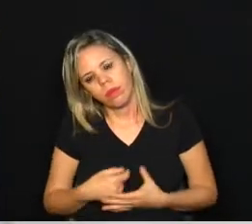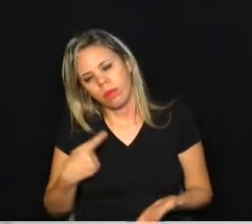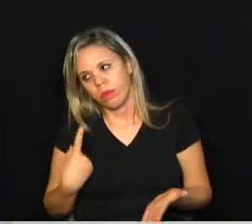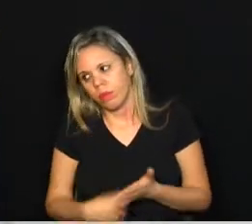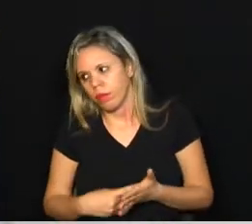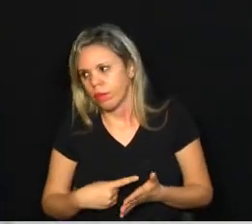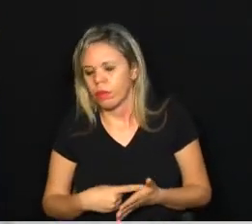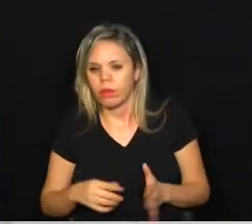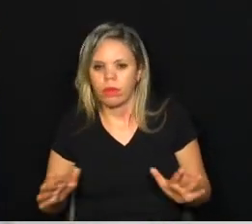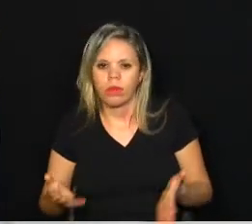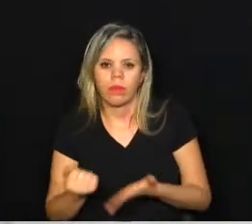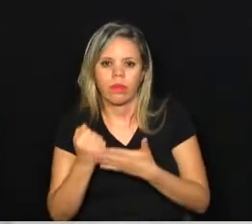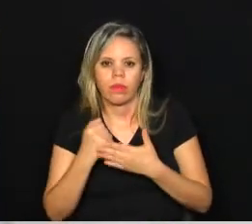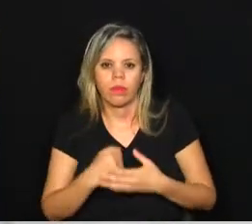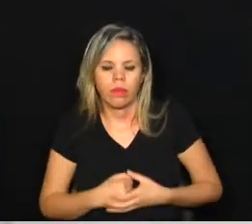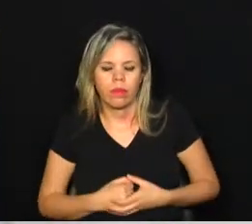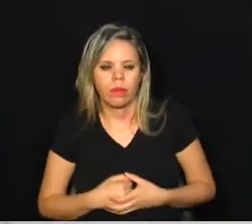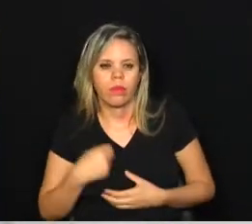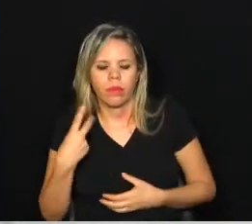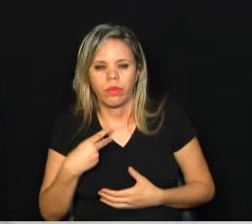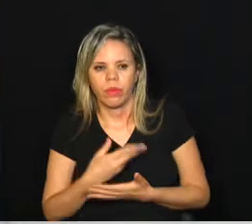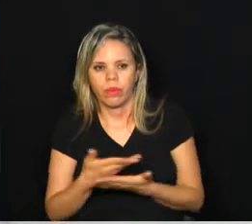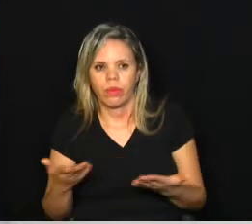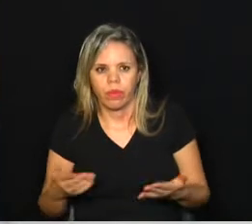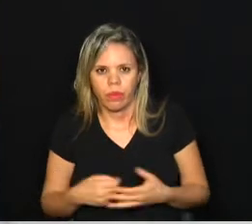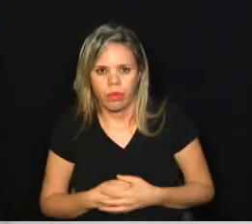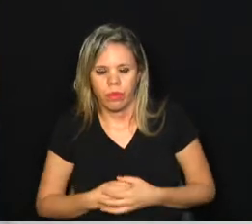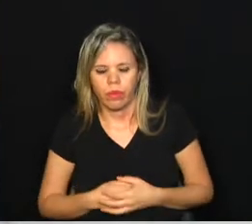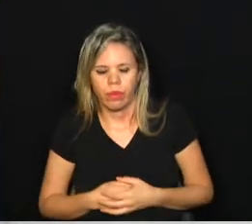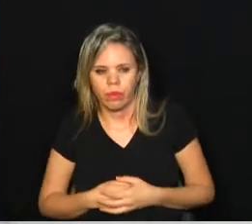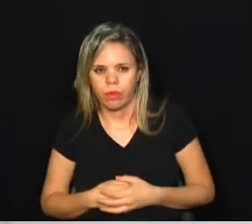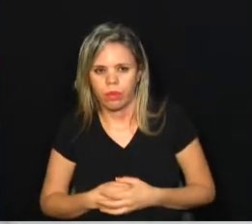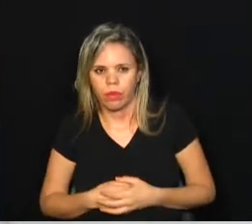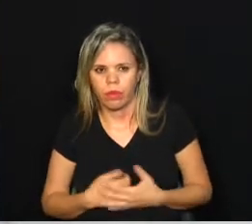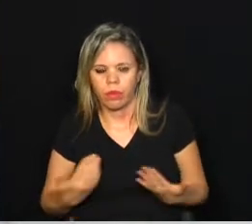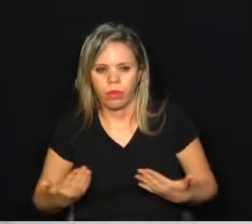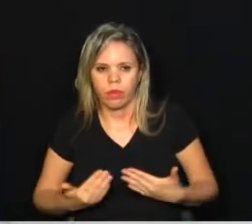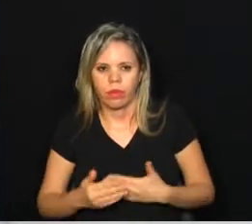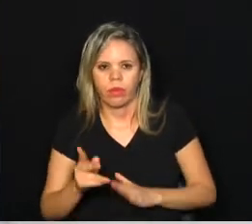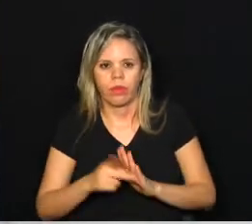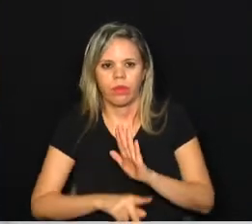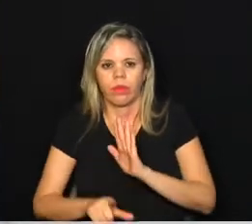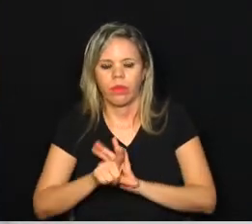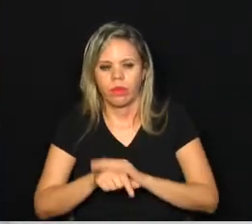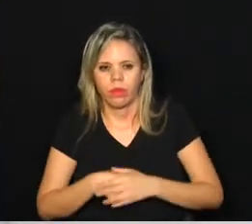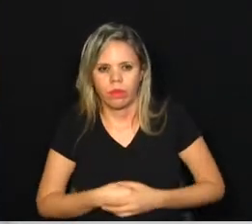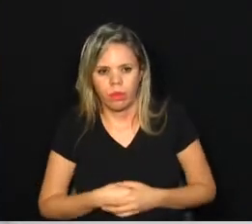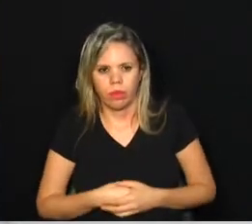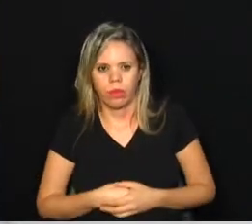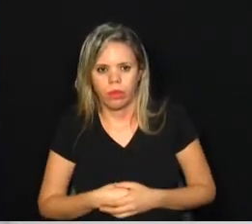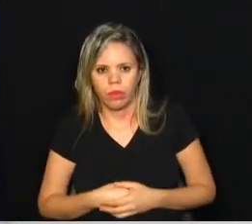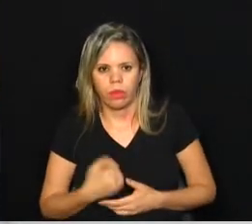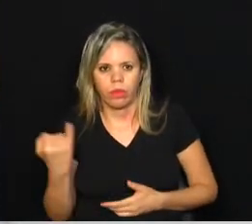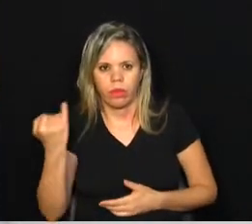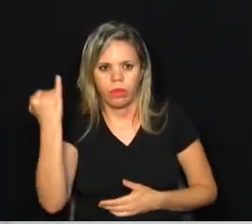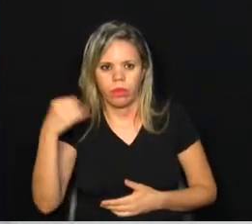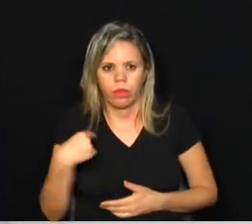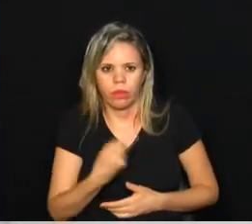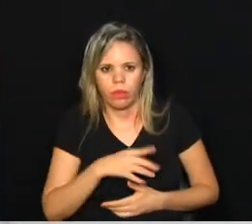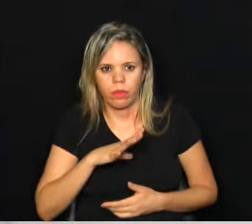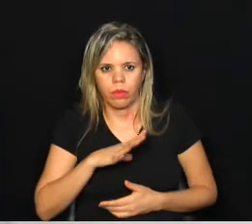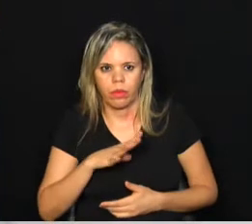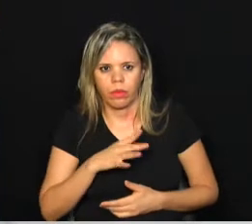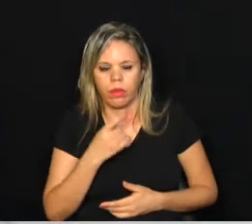com a contribuição dos vereadores para esse projeto de lei, que é muito importante para a nossa